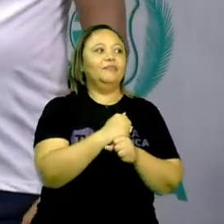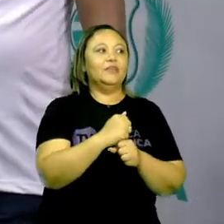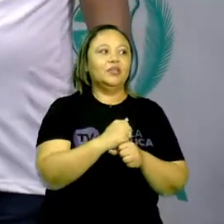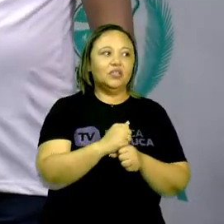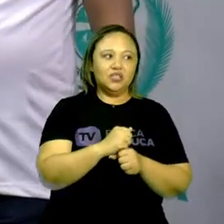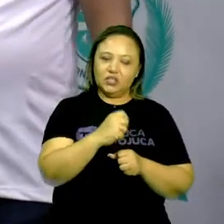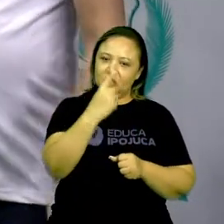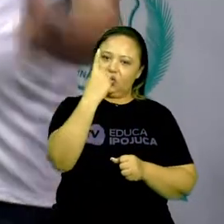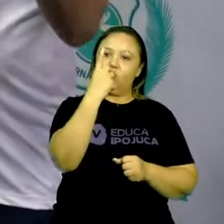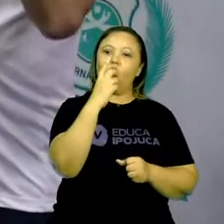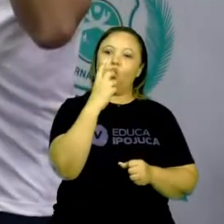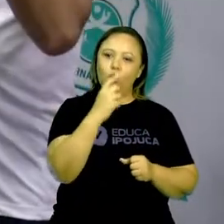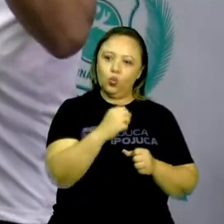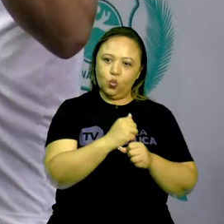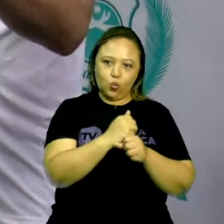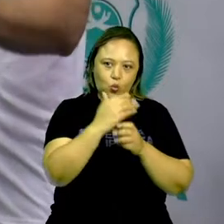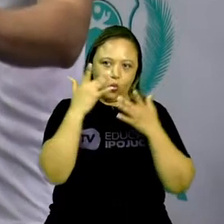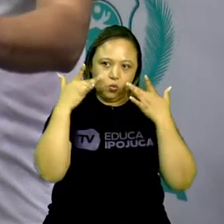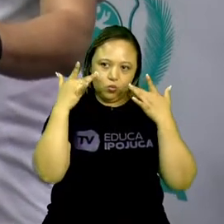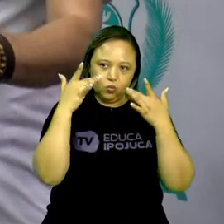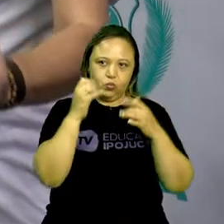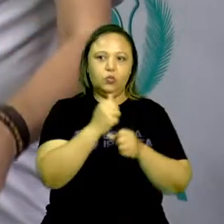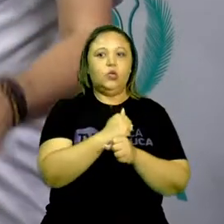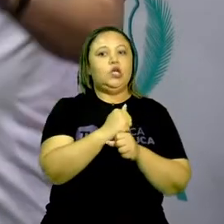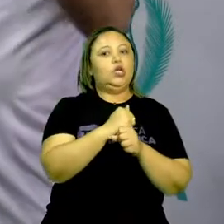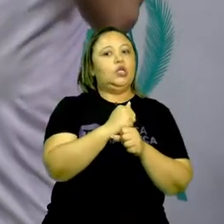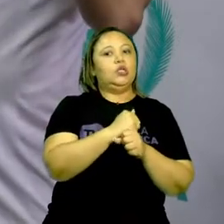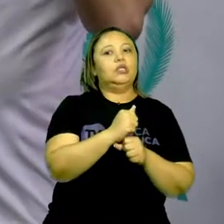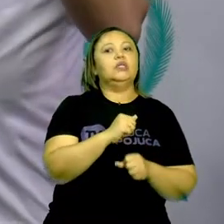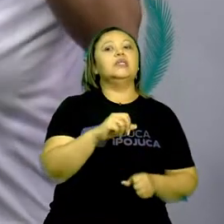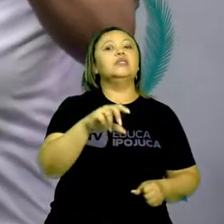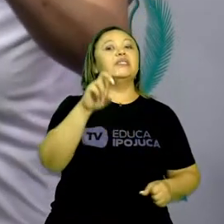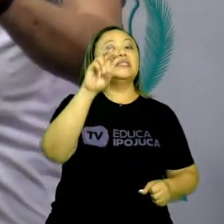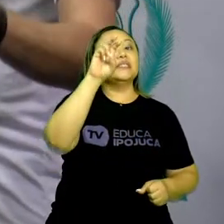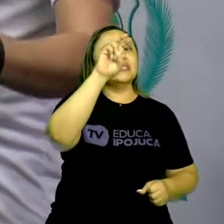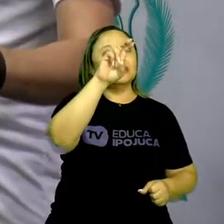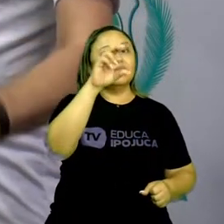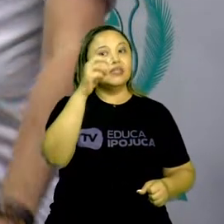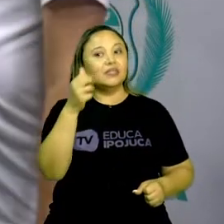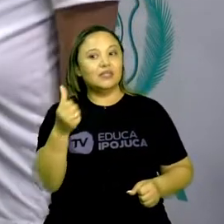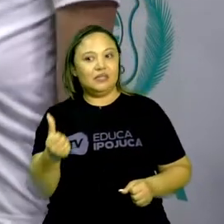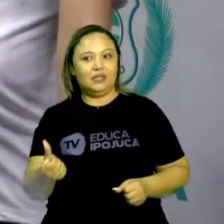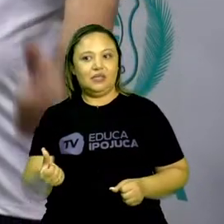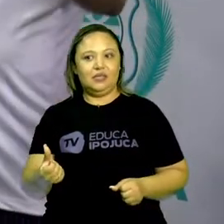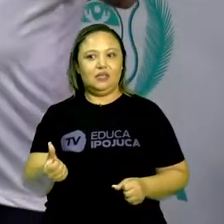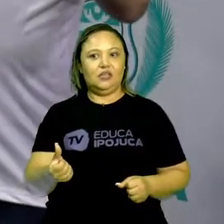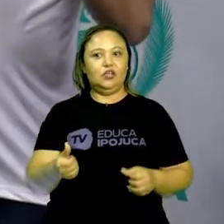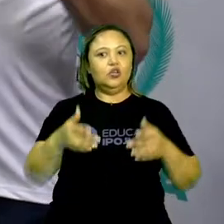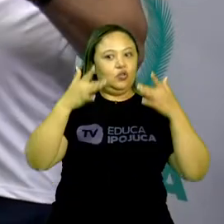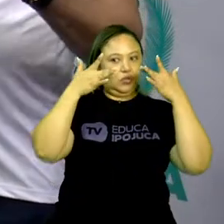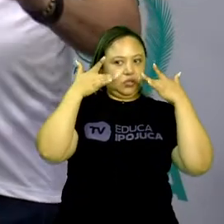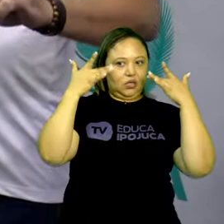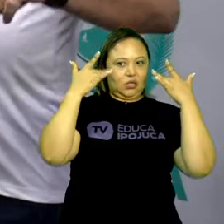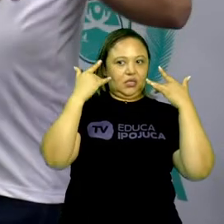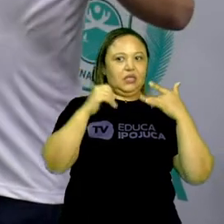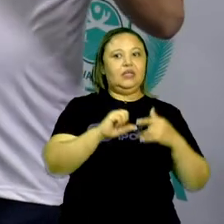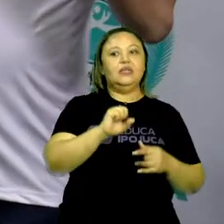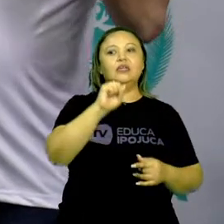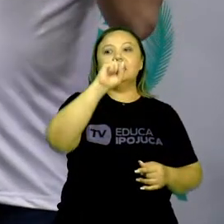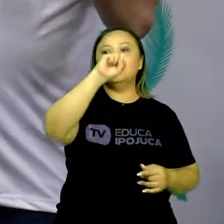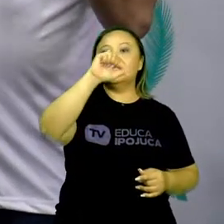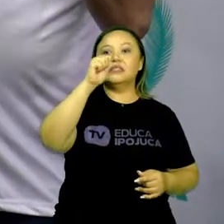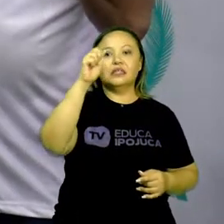peça estreou em 56 no Teatro de Santa Isabel, a direção de Clênio Vanderlei. 1957, ela